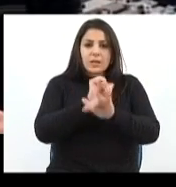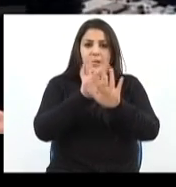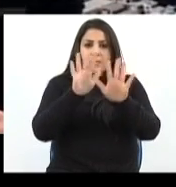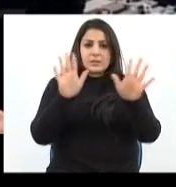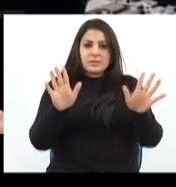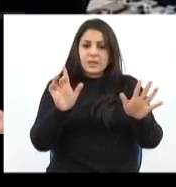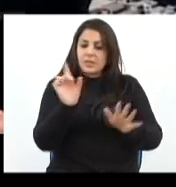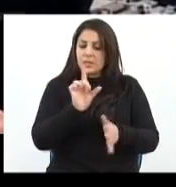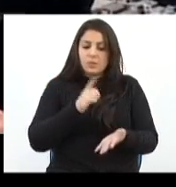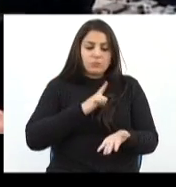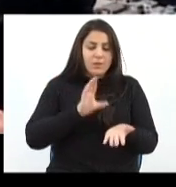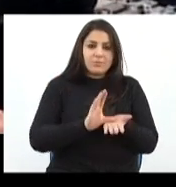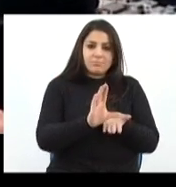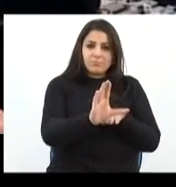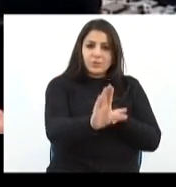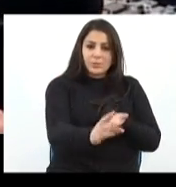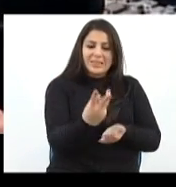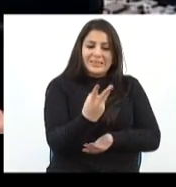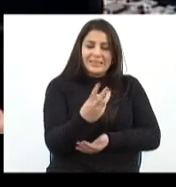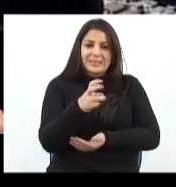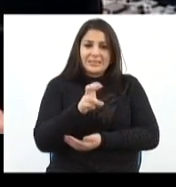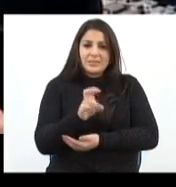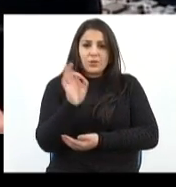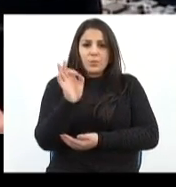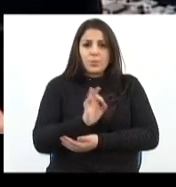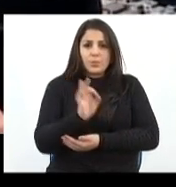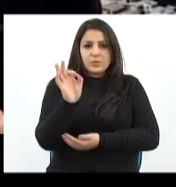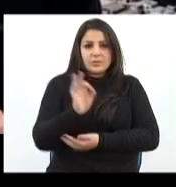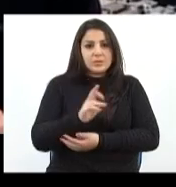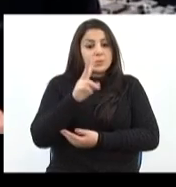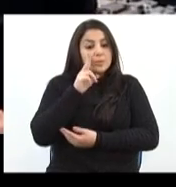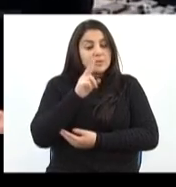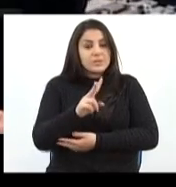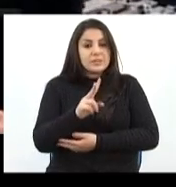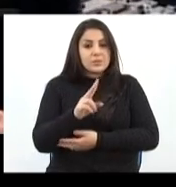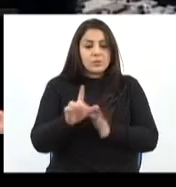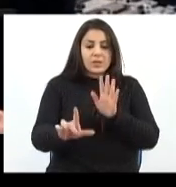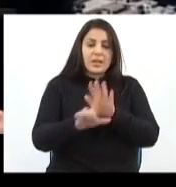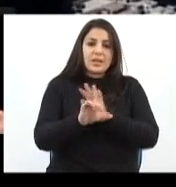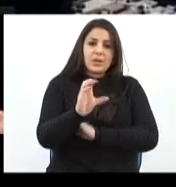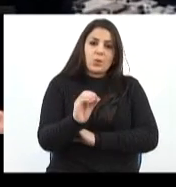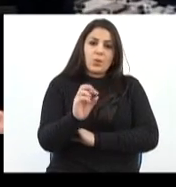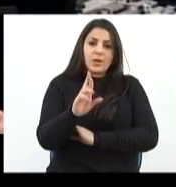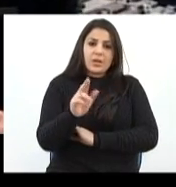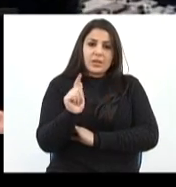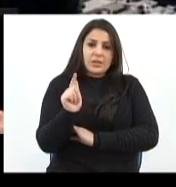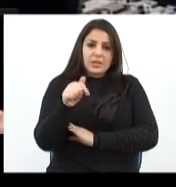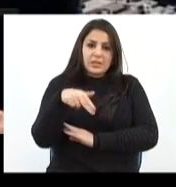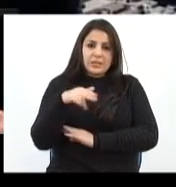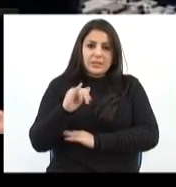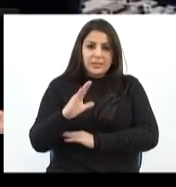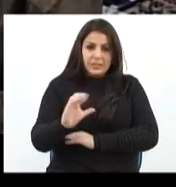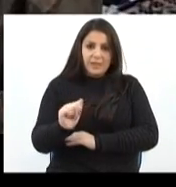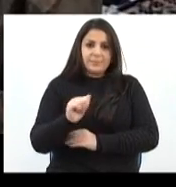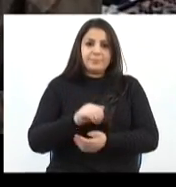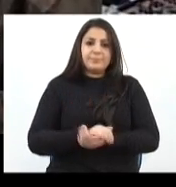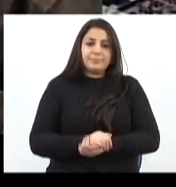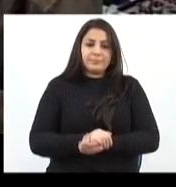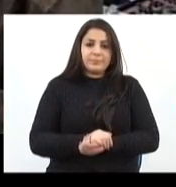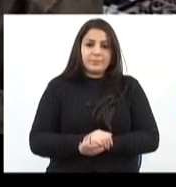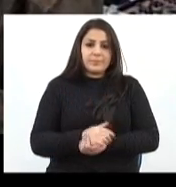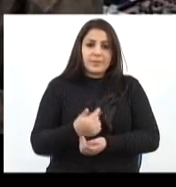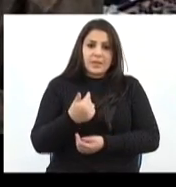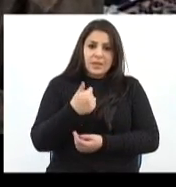os 35% previsto na lei orgânica municipal. Atingiu o índice da Constituição Federal.